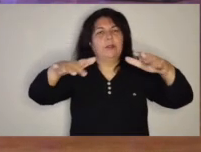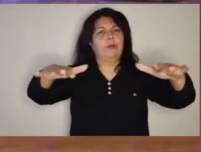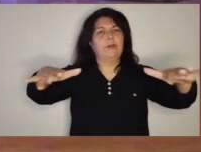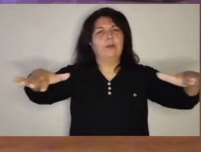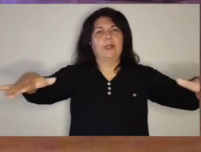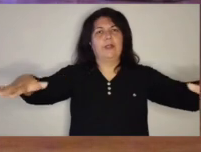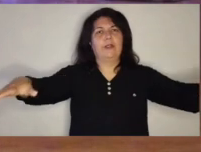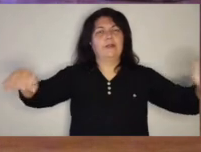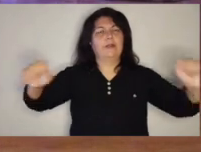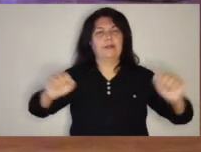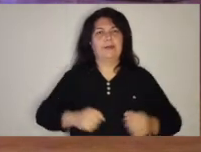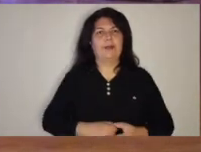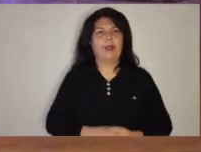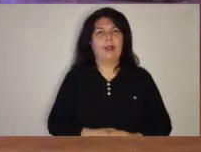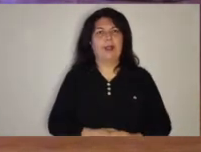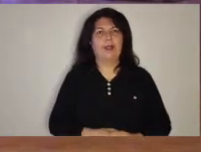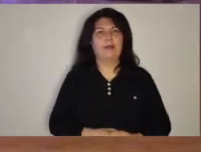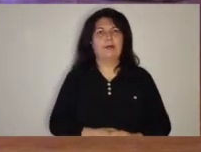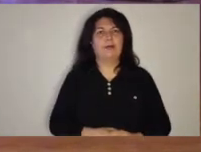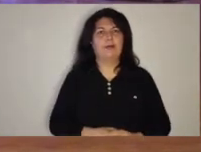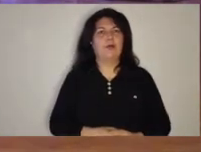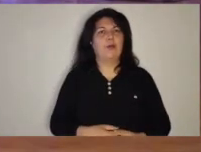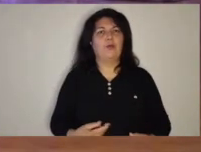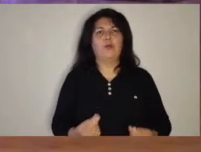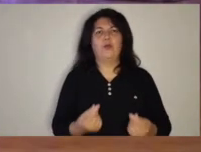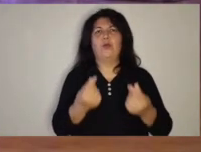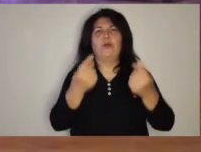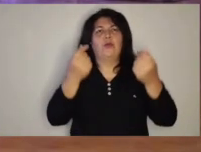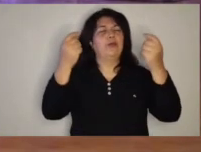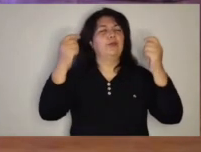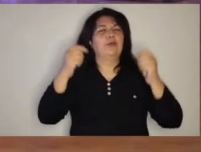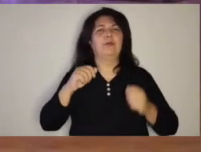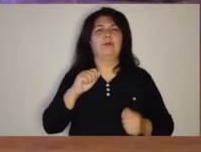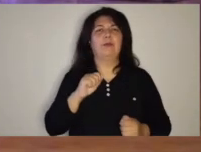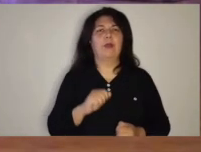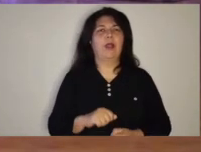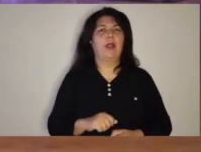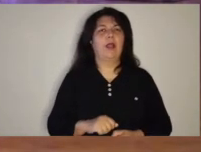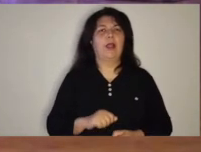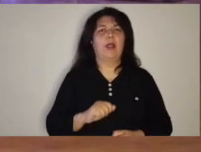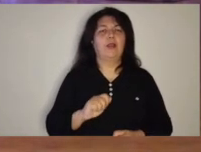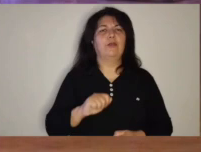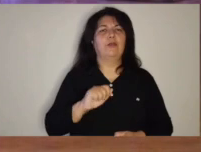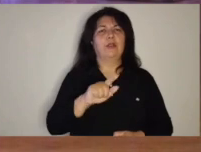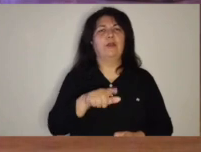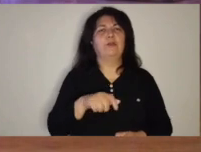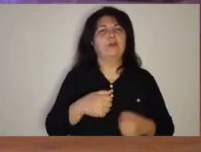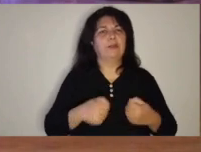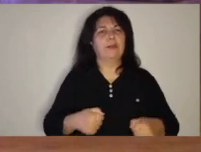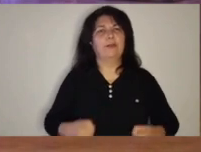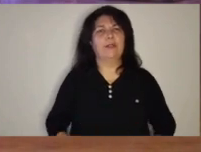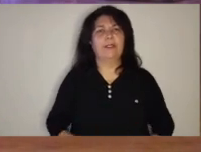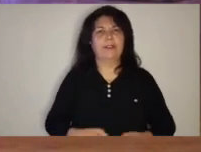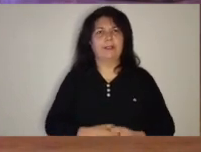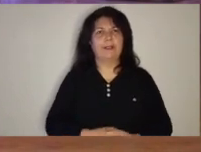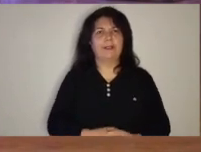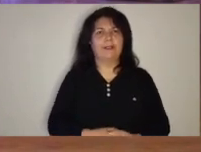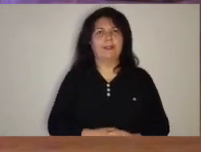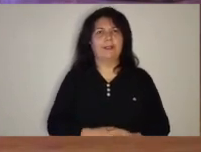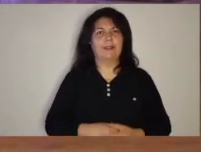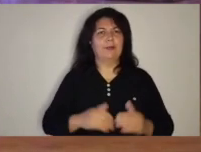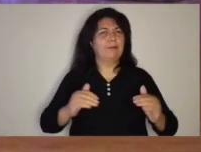está sendo grato a Deus. E Deus pode dar a vocês muito mais bênção do que vocês